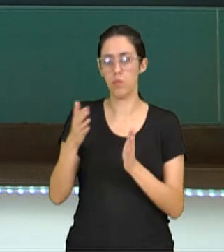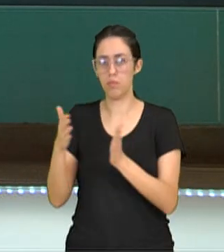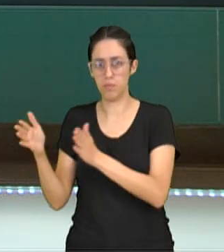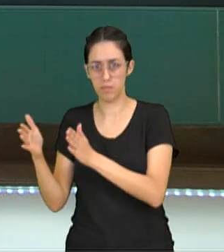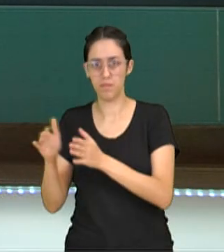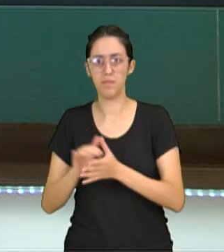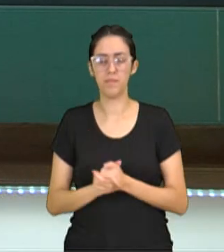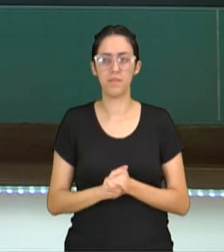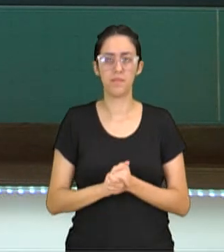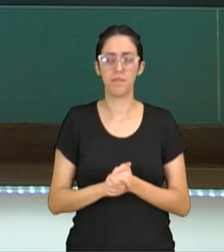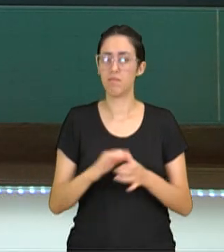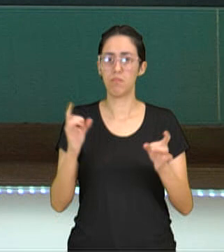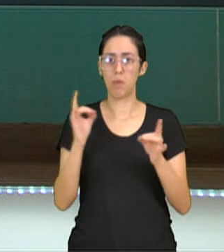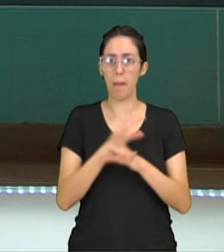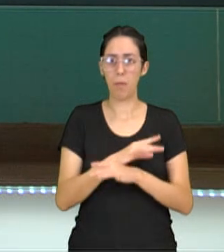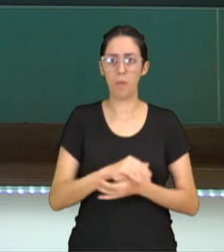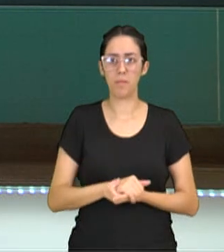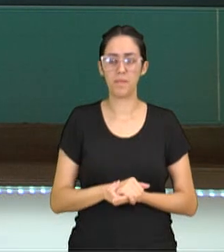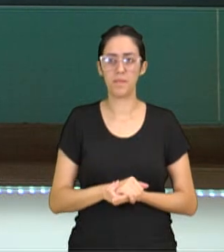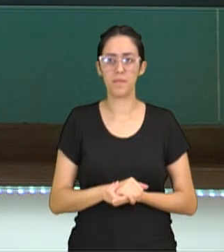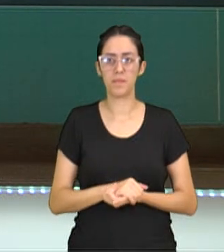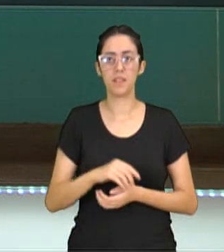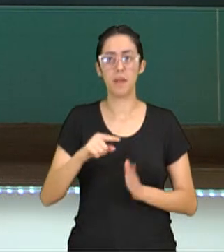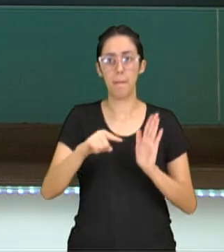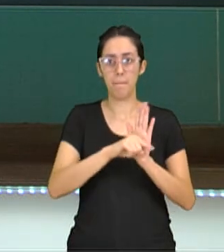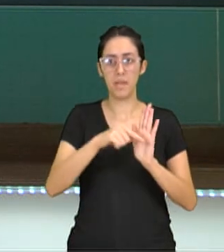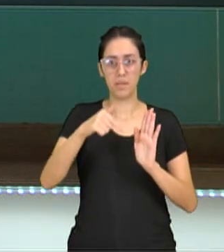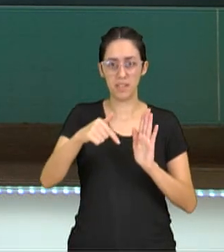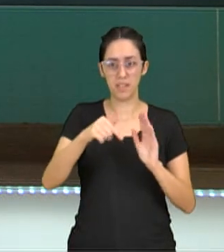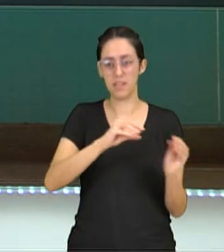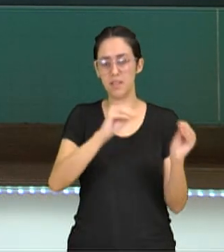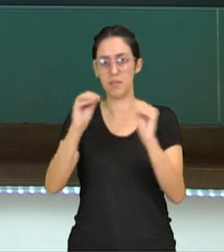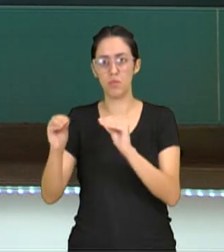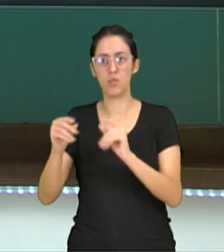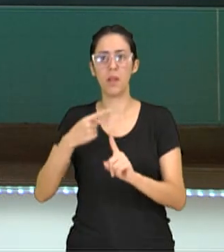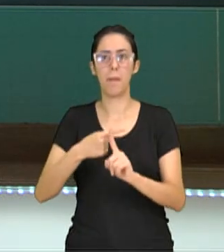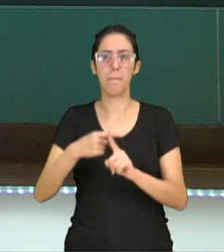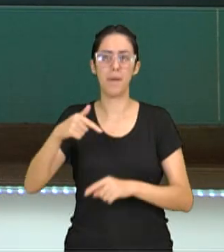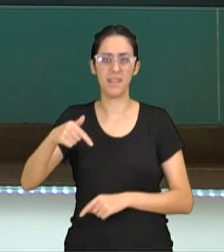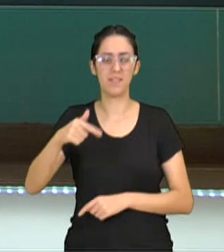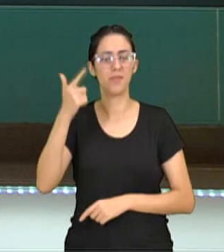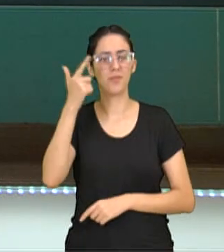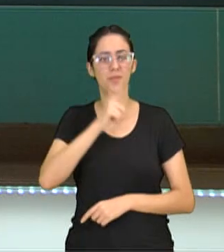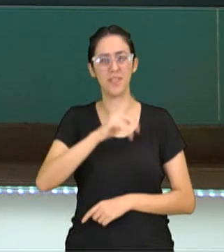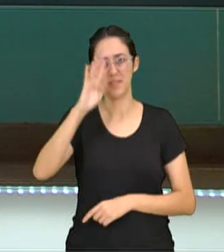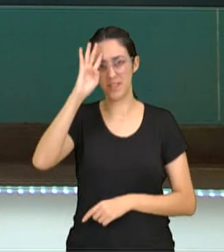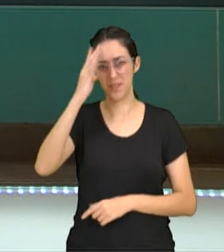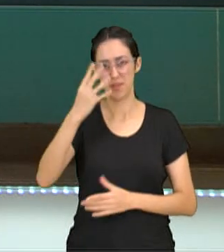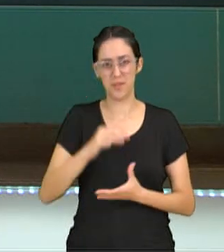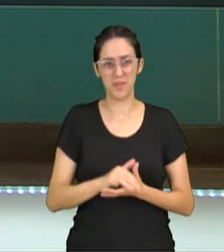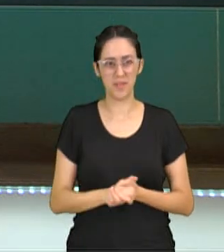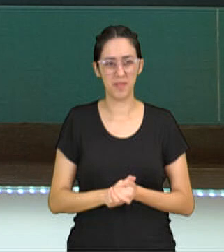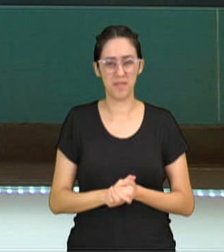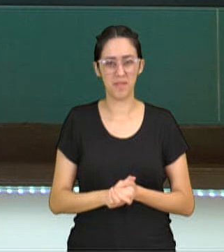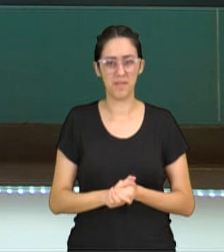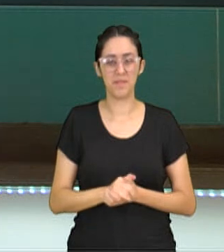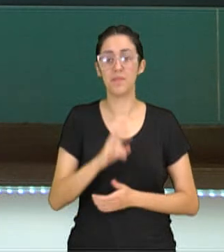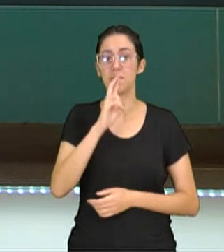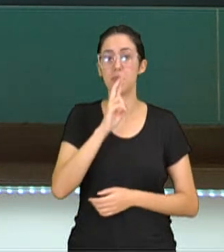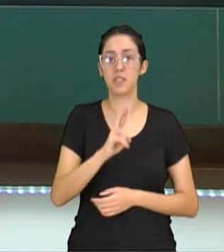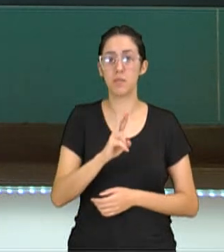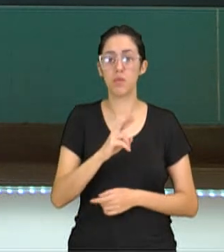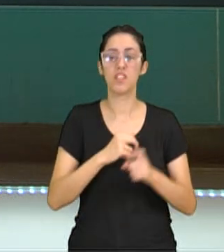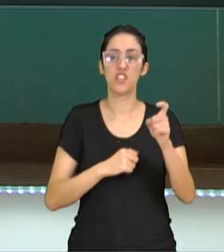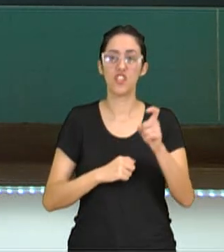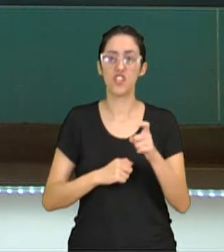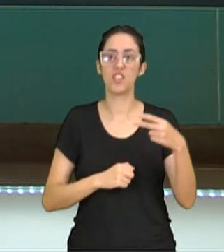3. Acabou. Aqui, ó, menos 7 passa mais 7. Acabou. Nós achamos a solução. A solução dessa equação é x igual a